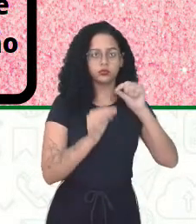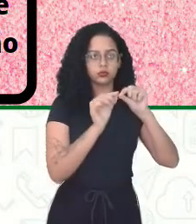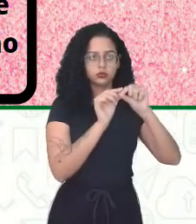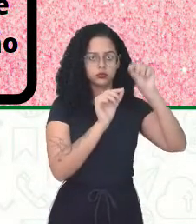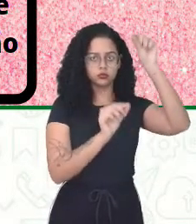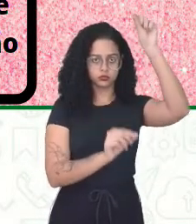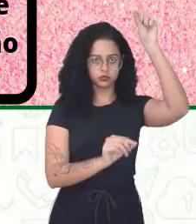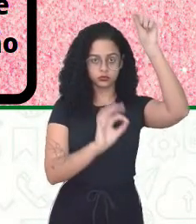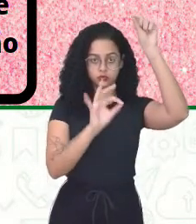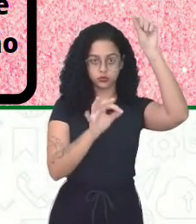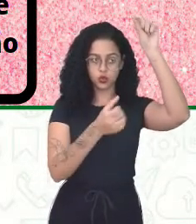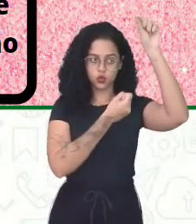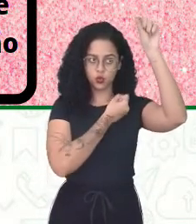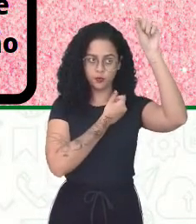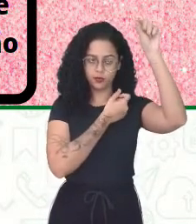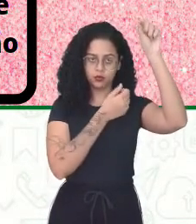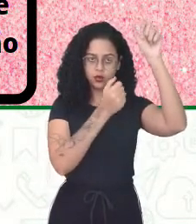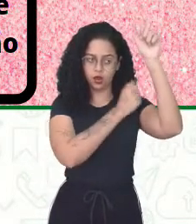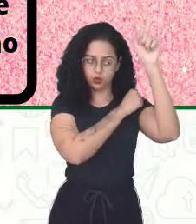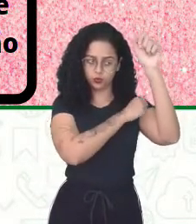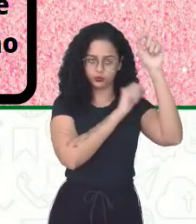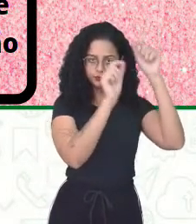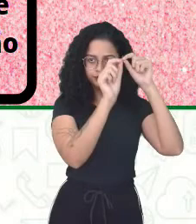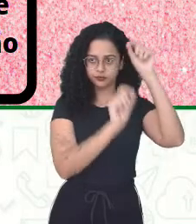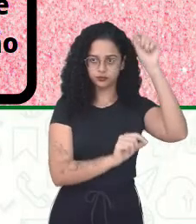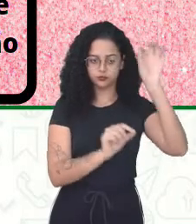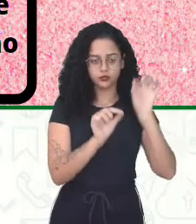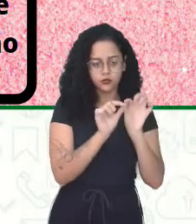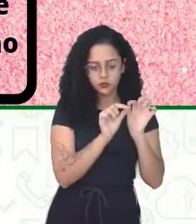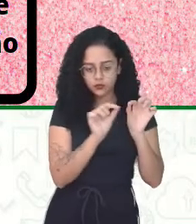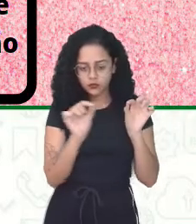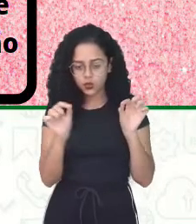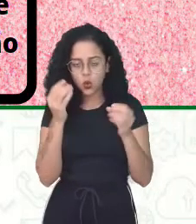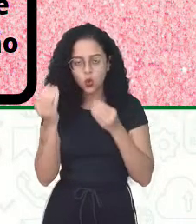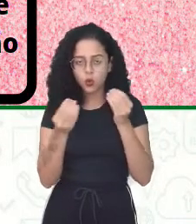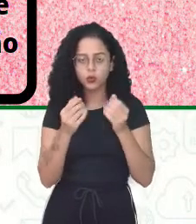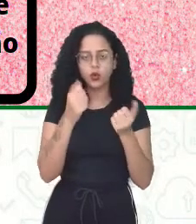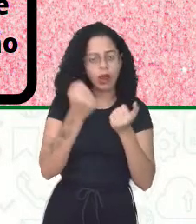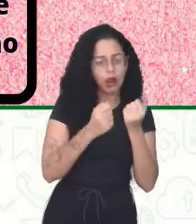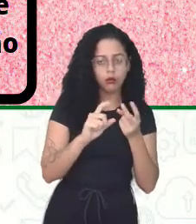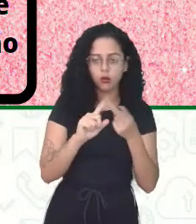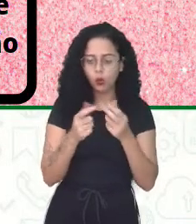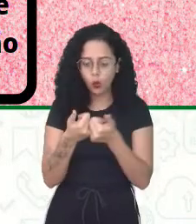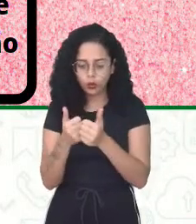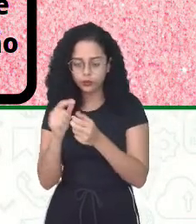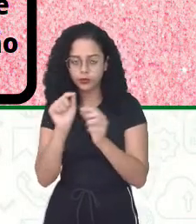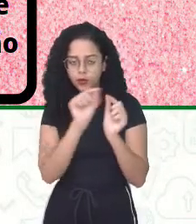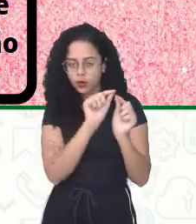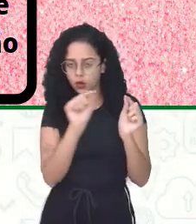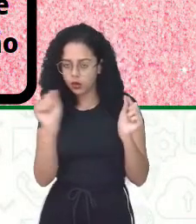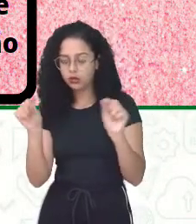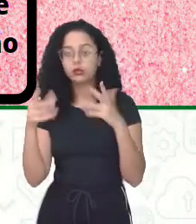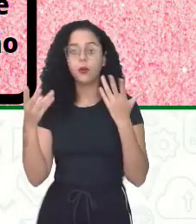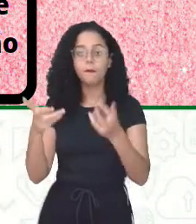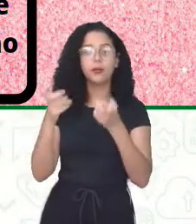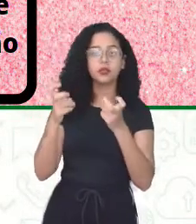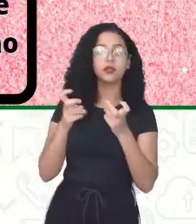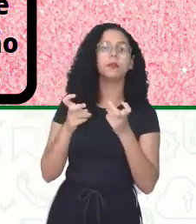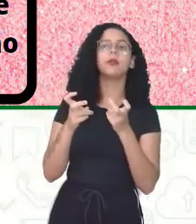horizontal eu tenho os meios de locomoção, certo? Então, percebendo